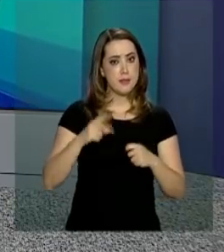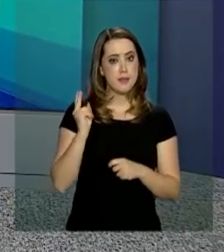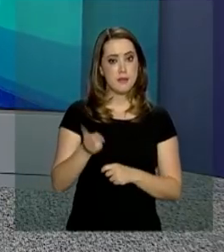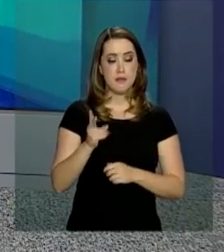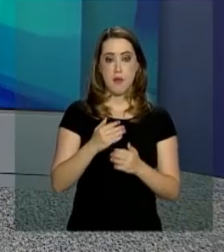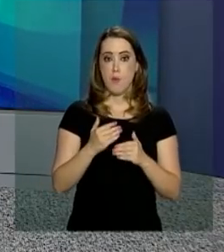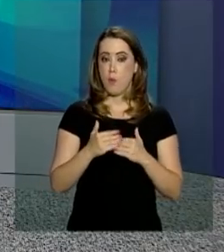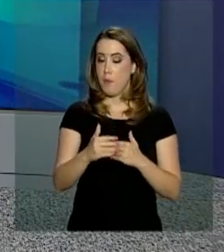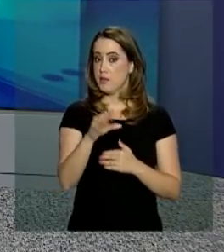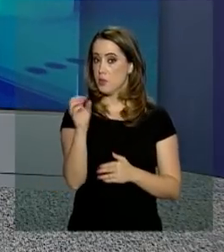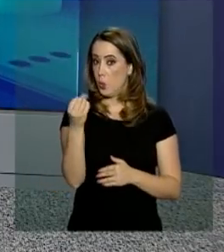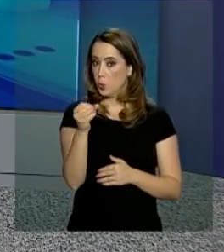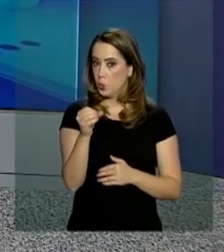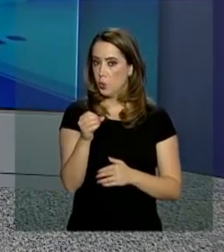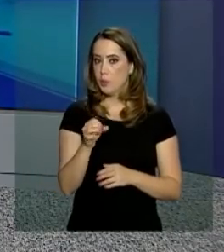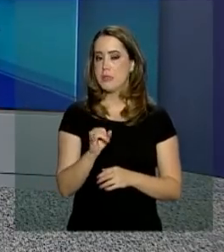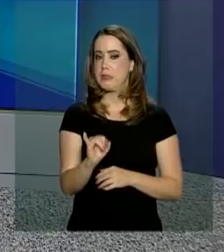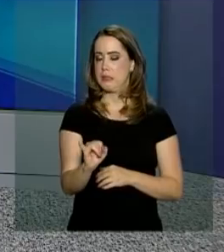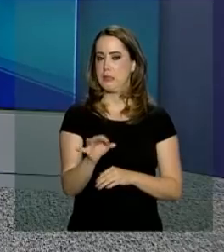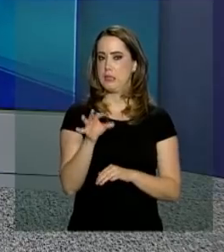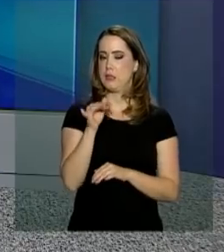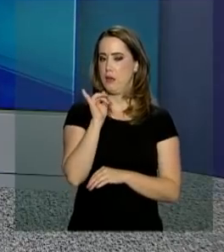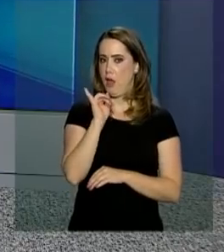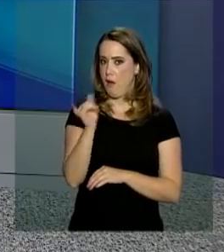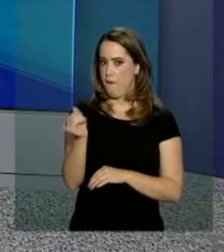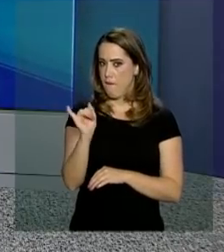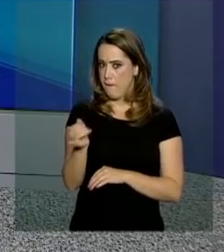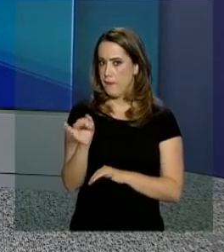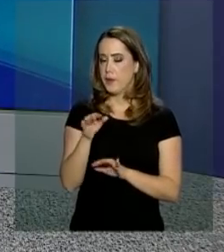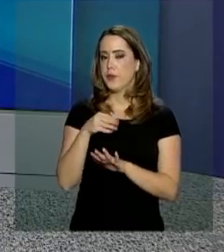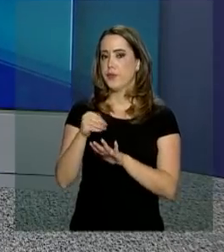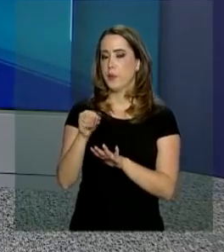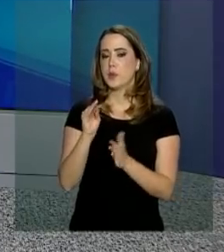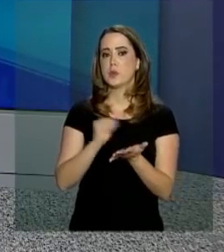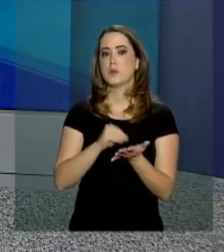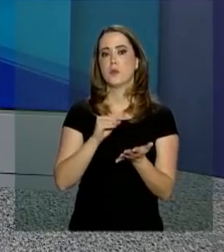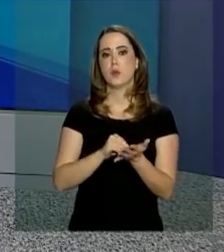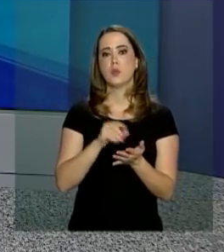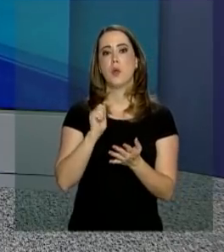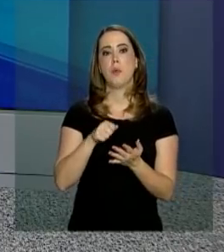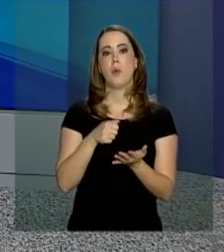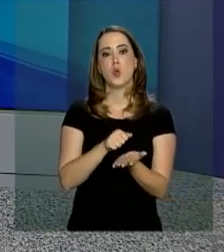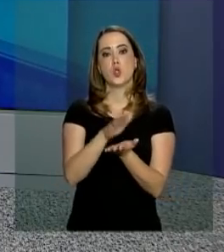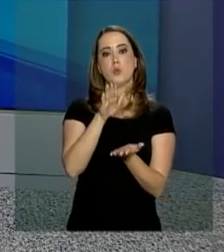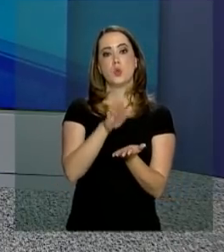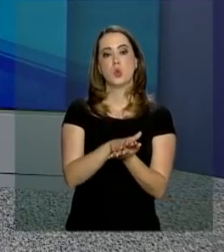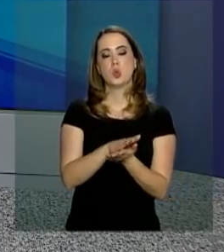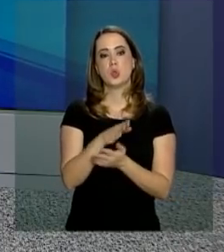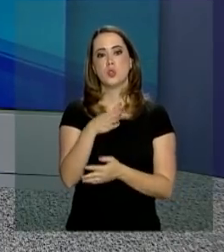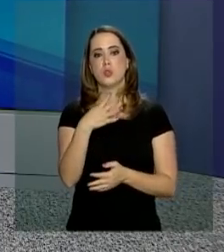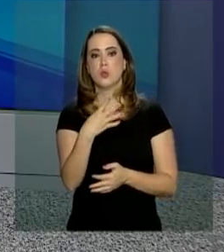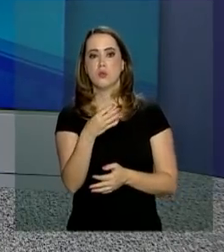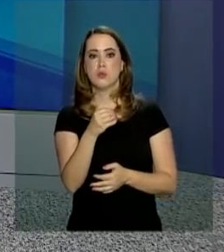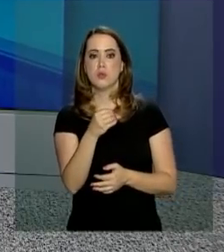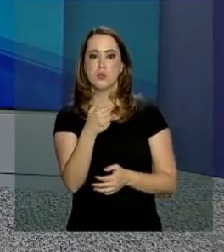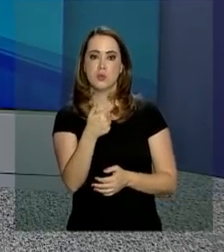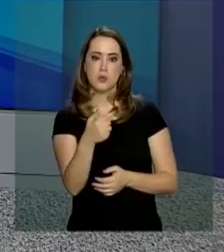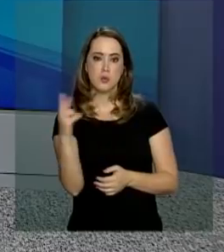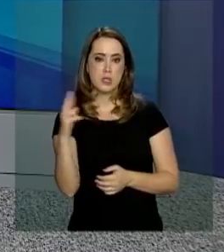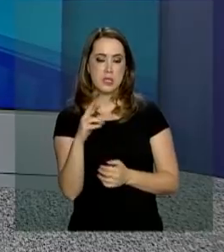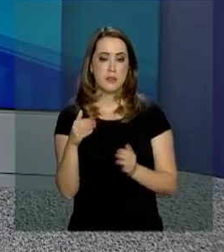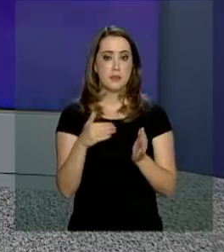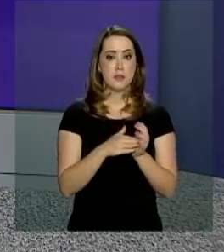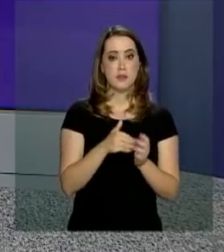de outubro. A falta de informações sobre a folha de pagamento das empresas pode gerar multas que variam de